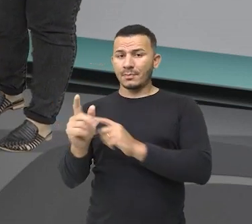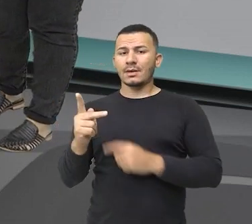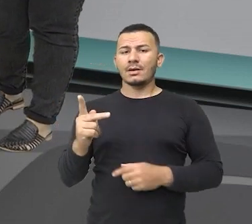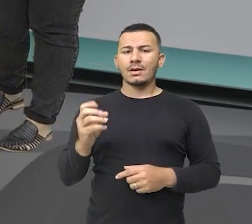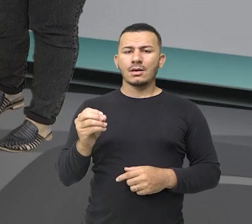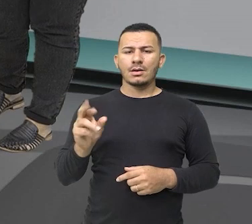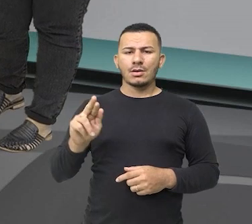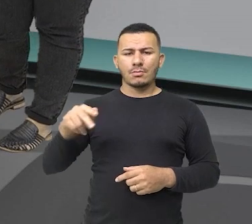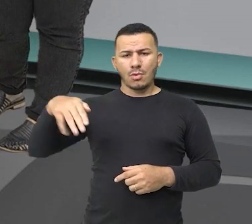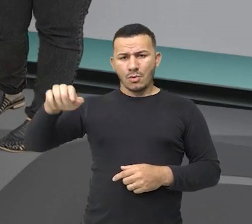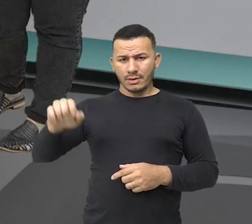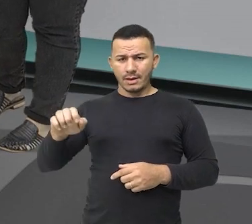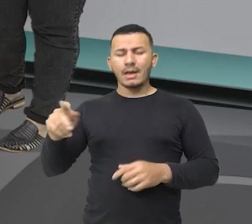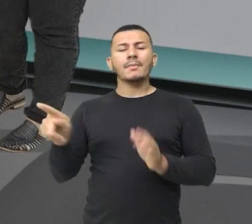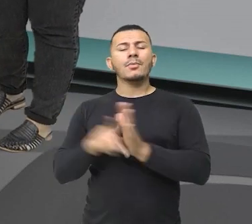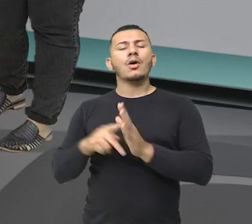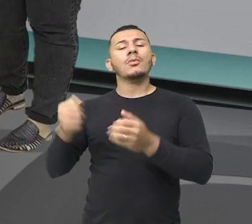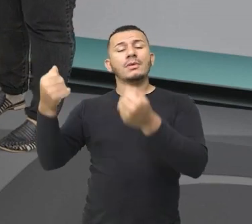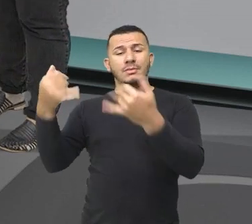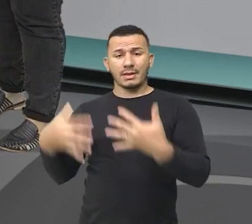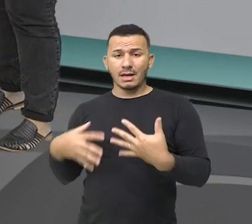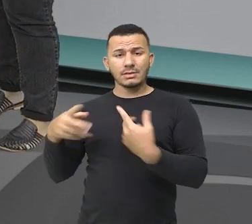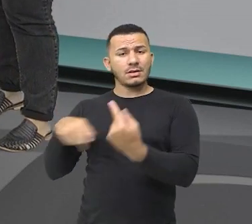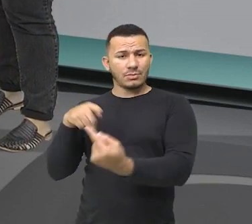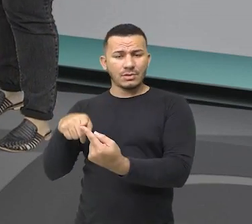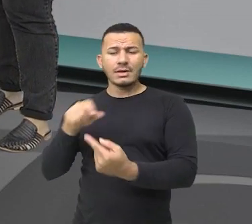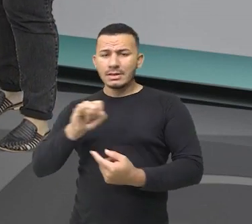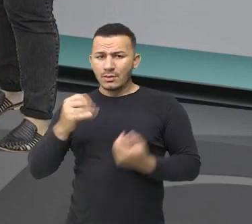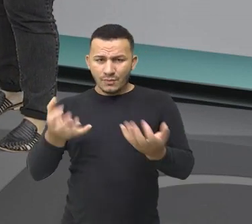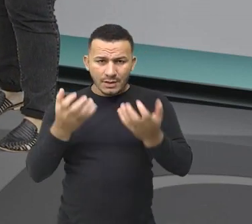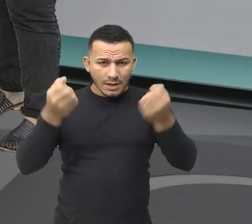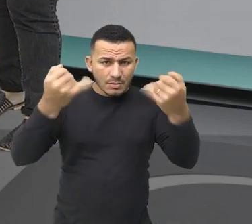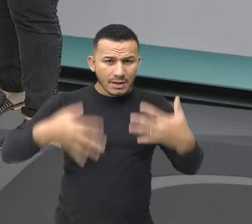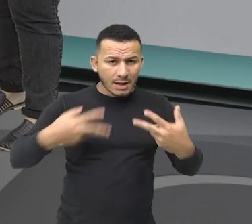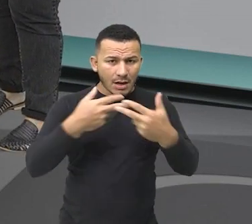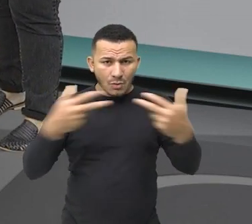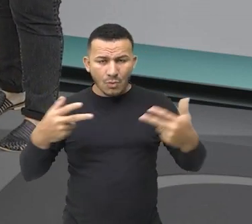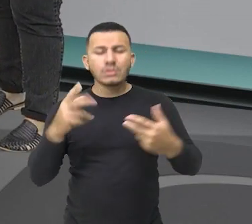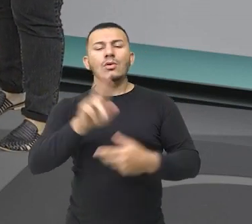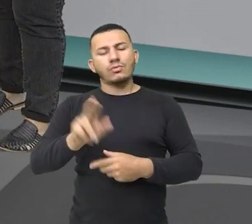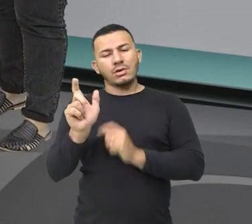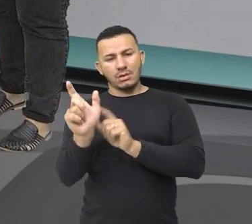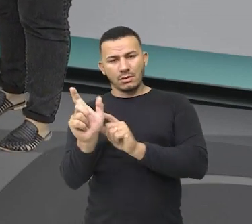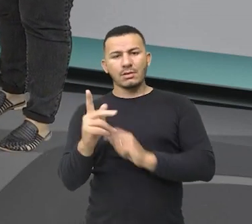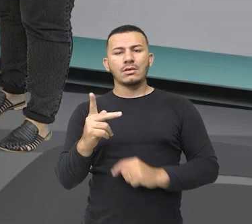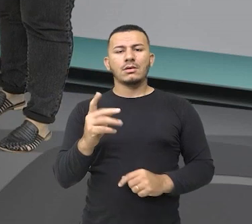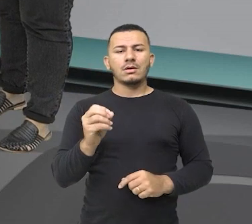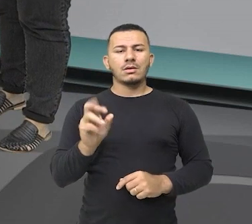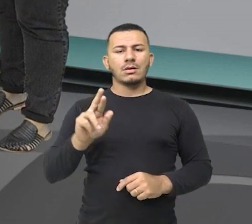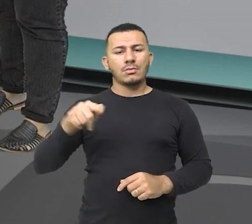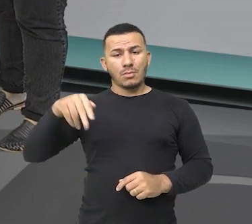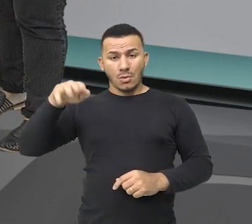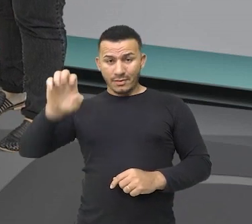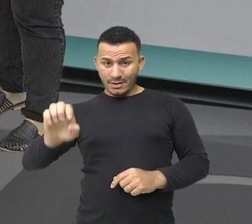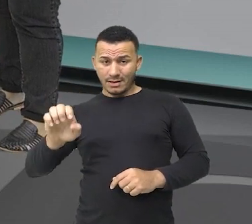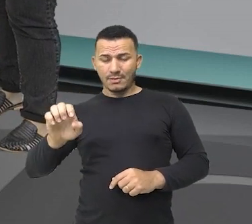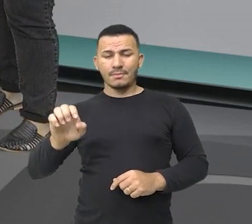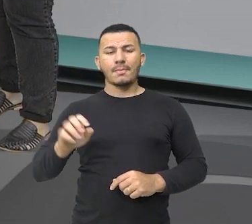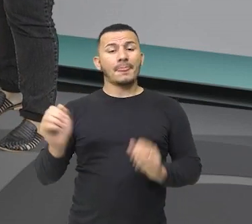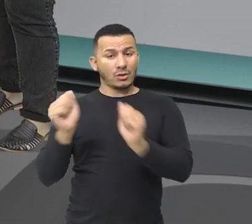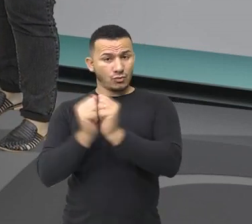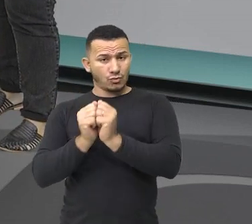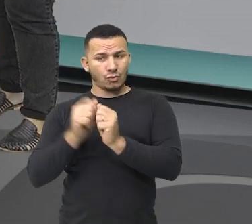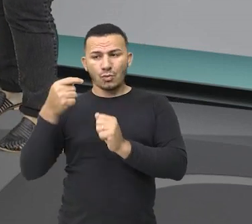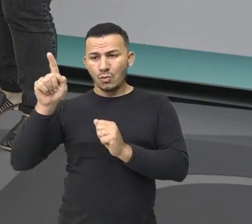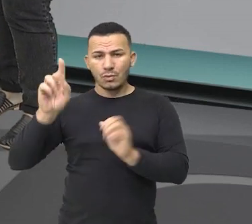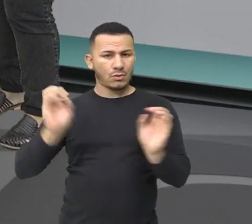uso para explicar. Sempre que eu quiser explicar algo, é o porquê junto e sem acento, tá bom? E aí o parágrafo vai se seguindo. Olhem